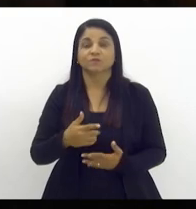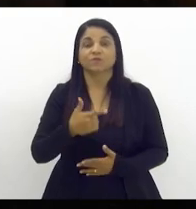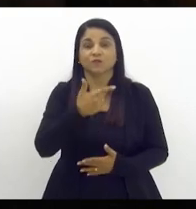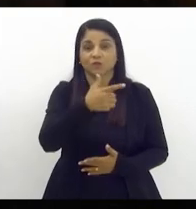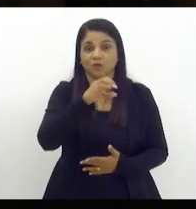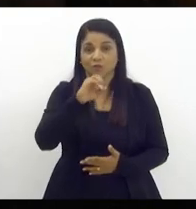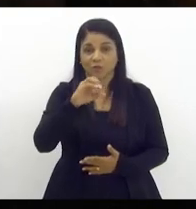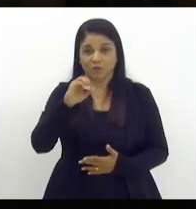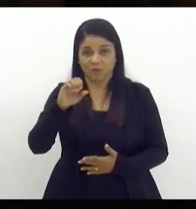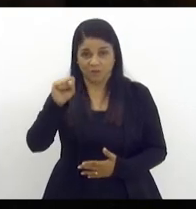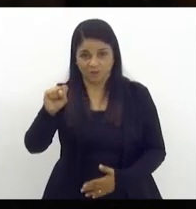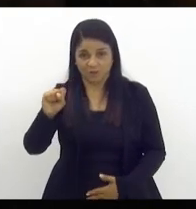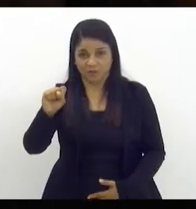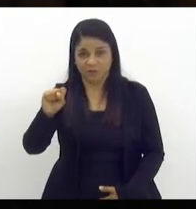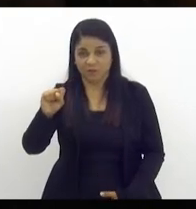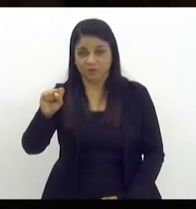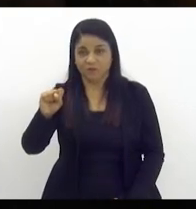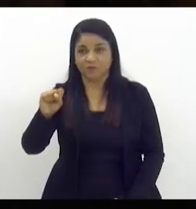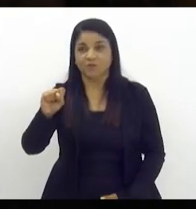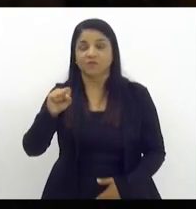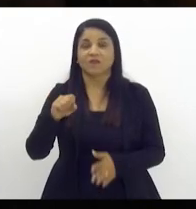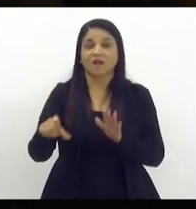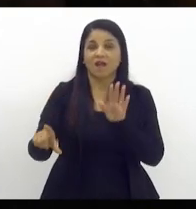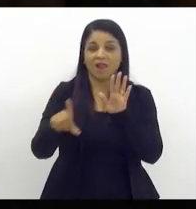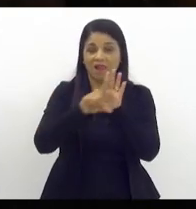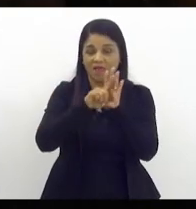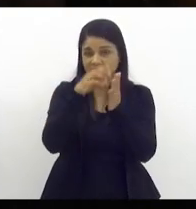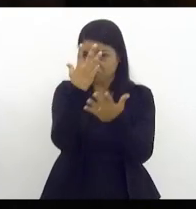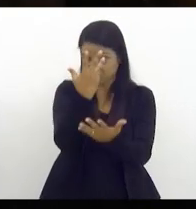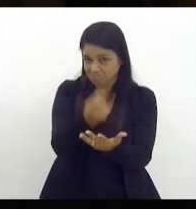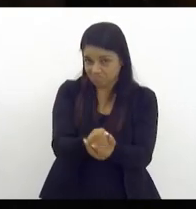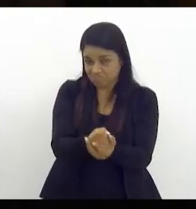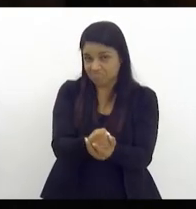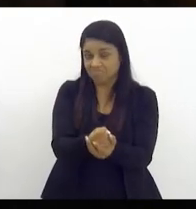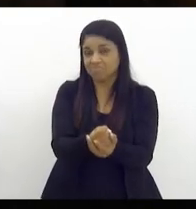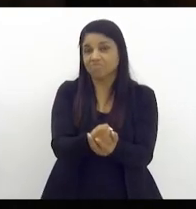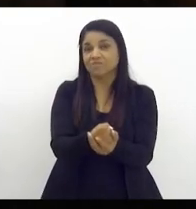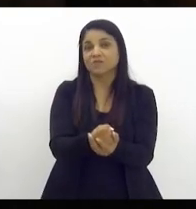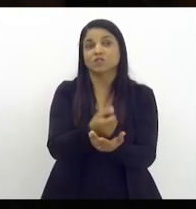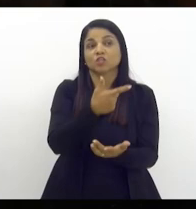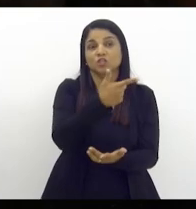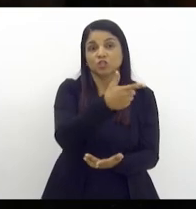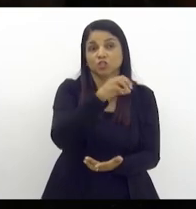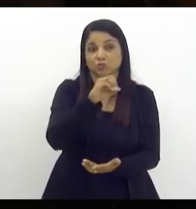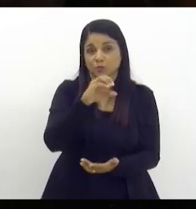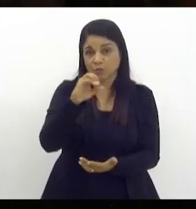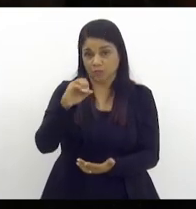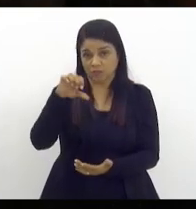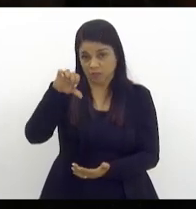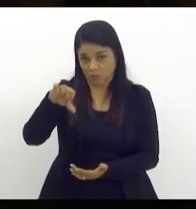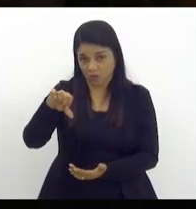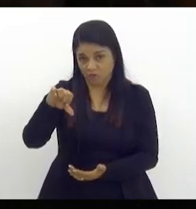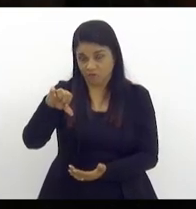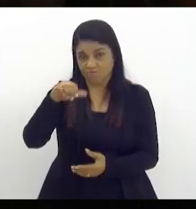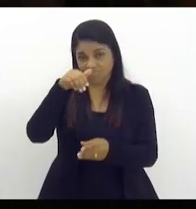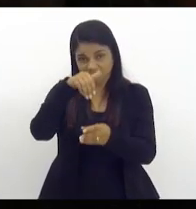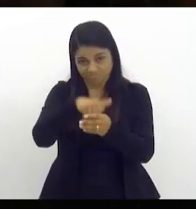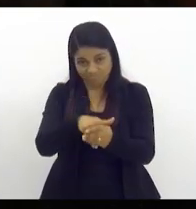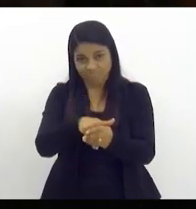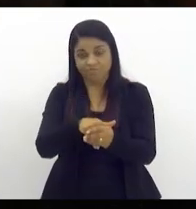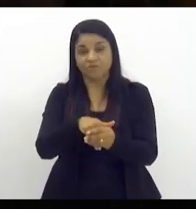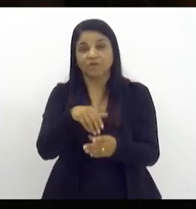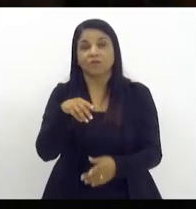2008, apesar da lei ter sido aprovada em 2009, o